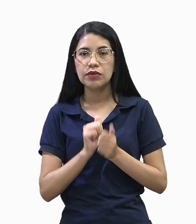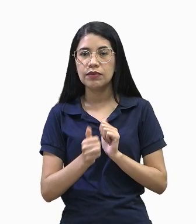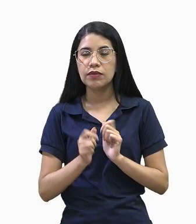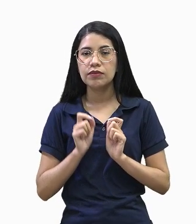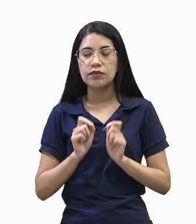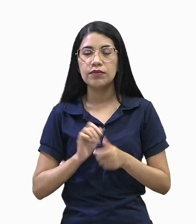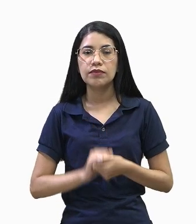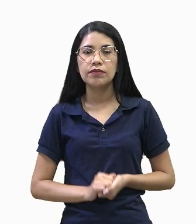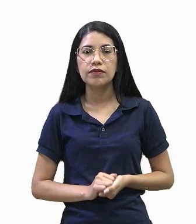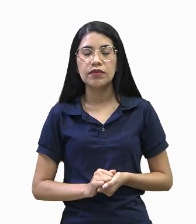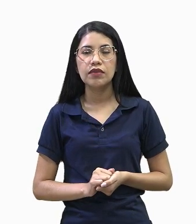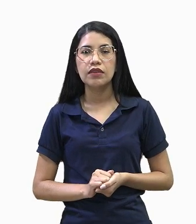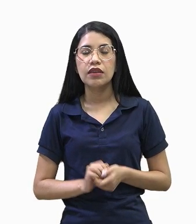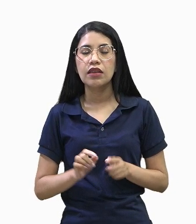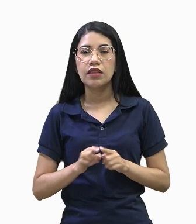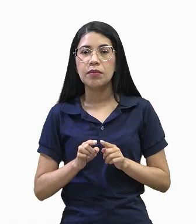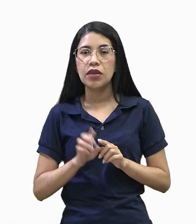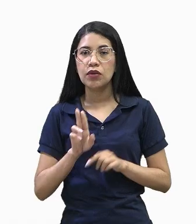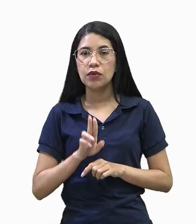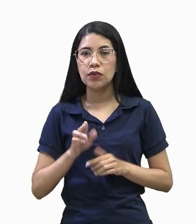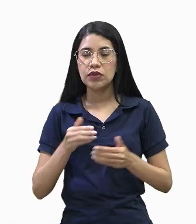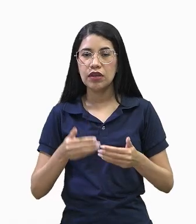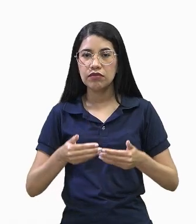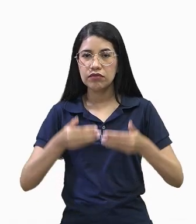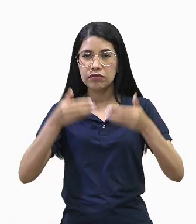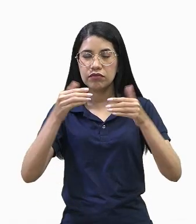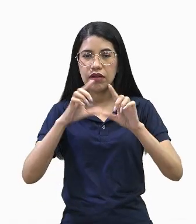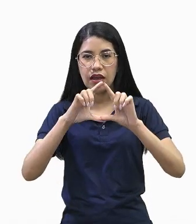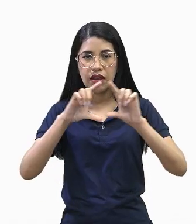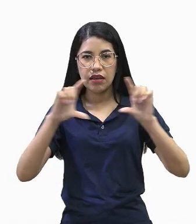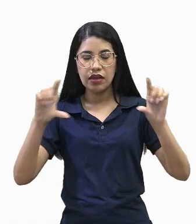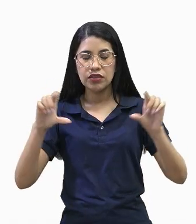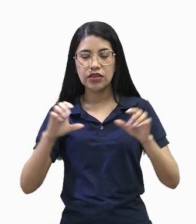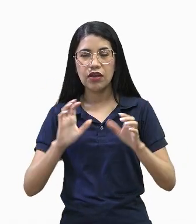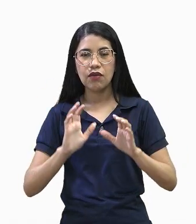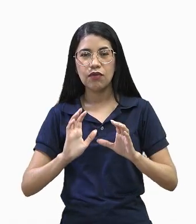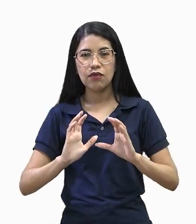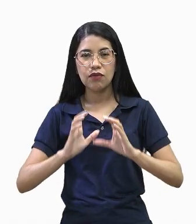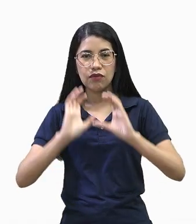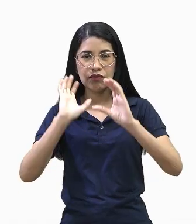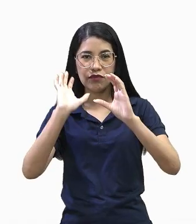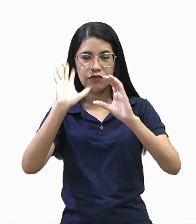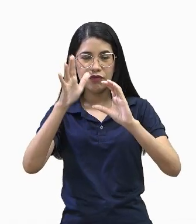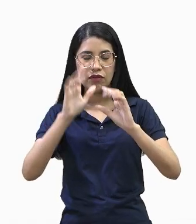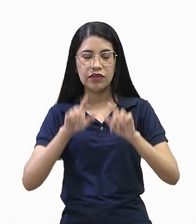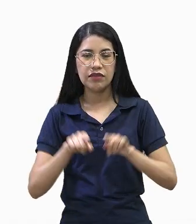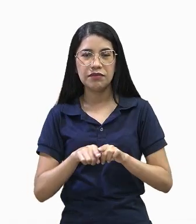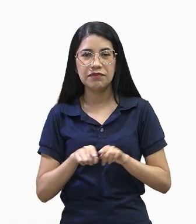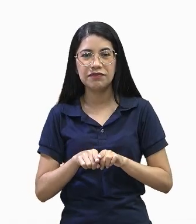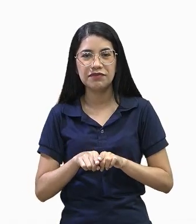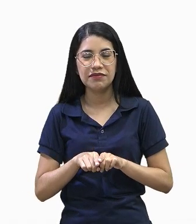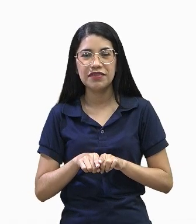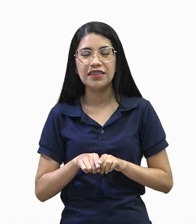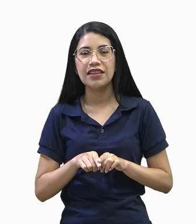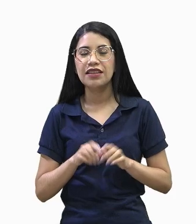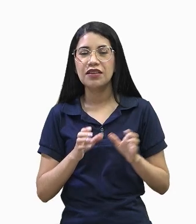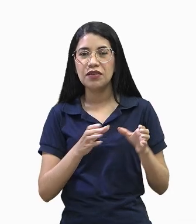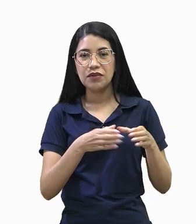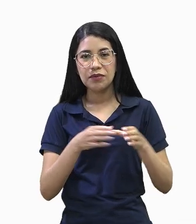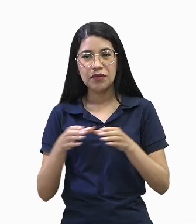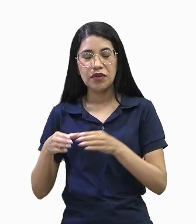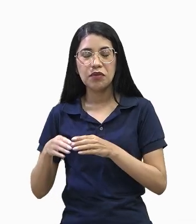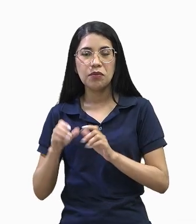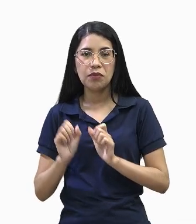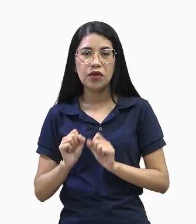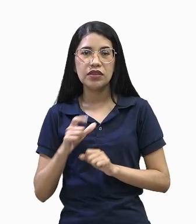é da categoria de rede e parede, que é o voleibol. E nós vimos que no vôlei, cada equipe pode dar